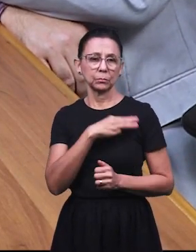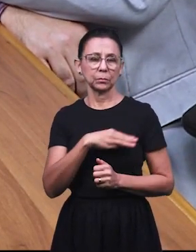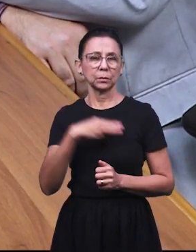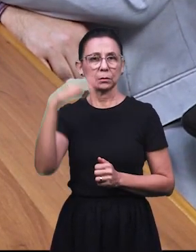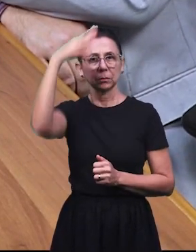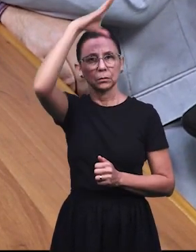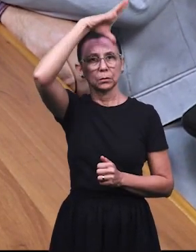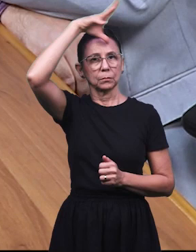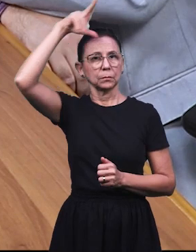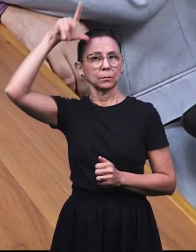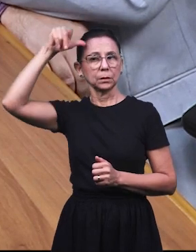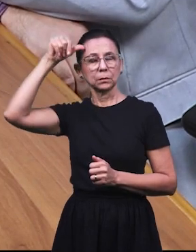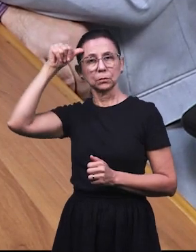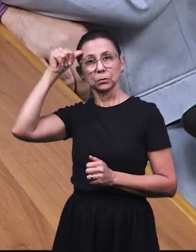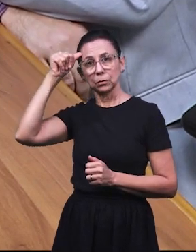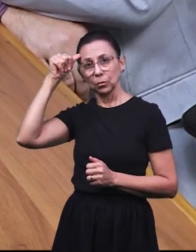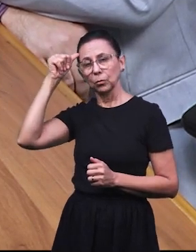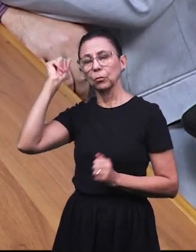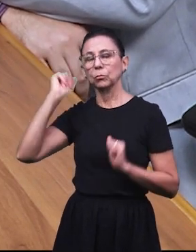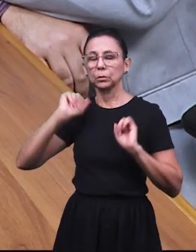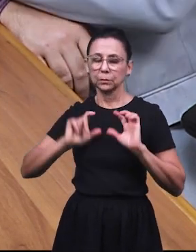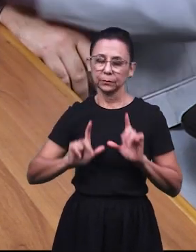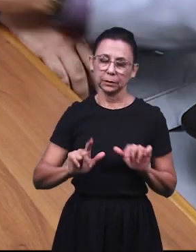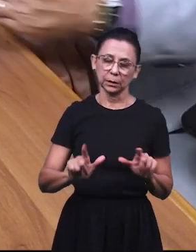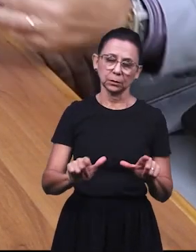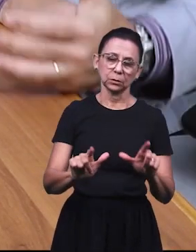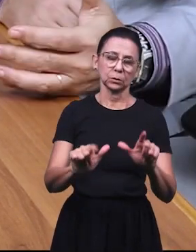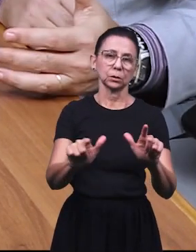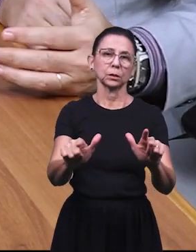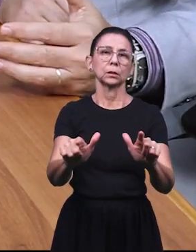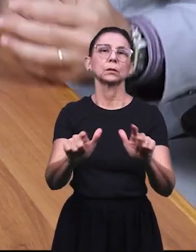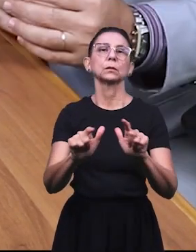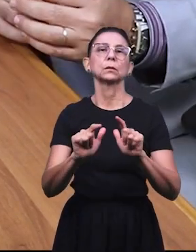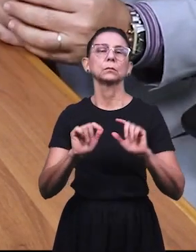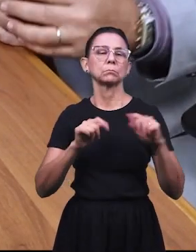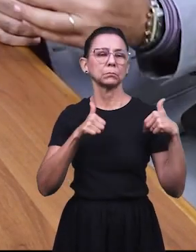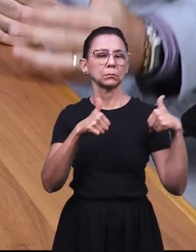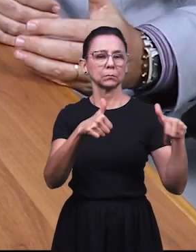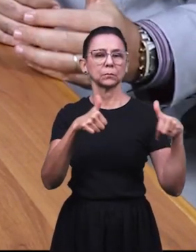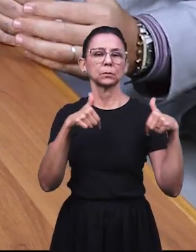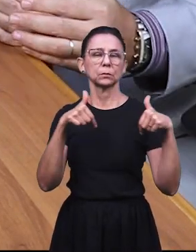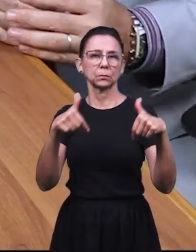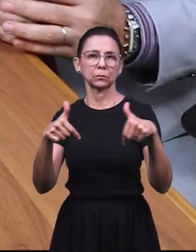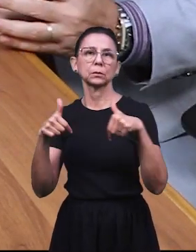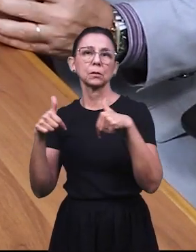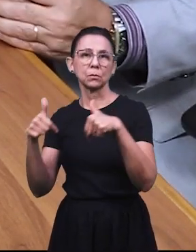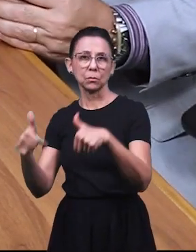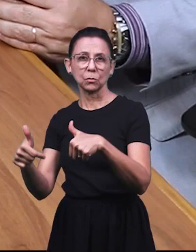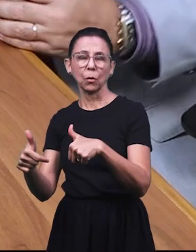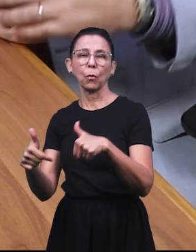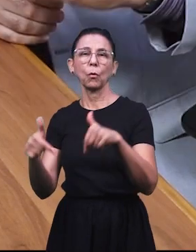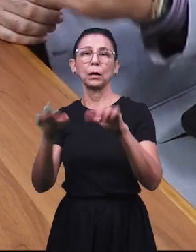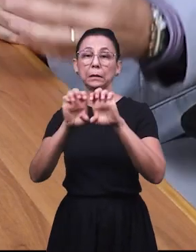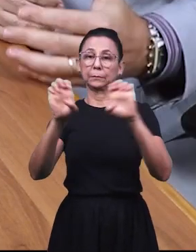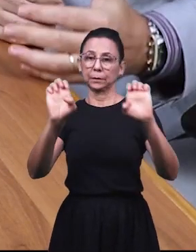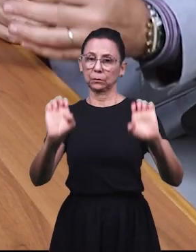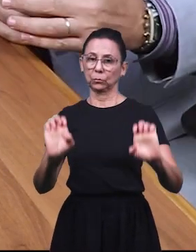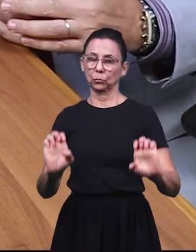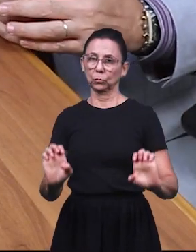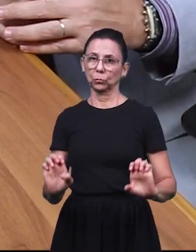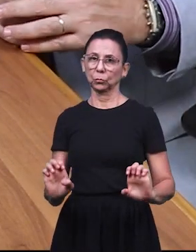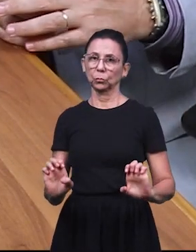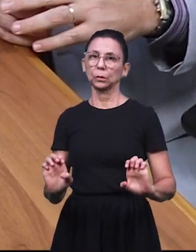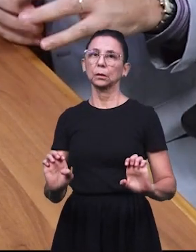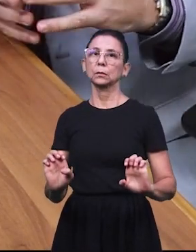Lucélia sempre esteve conosco, né, a ponto de hoje, nestas viagens, nessas ações